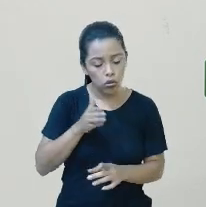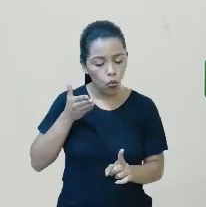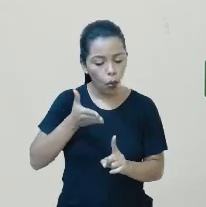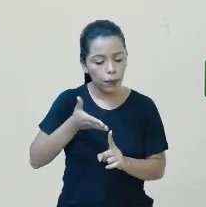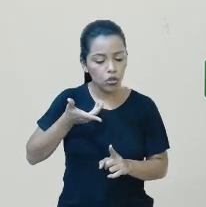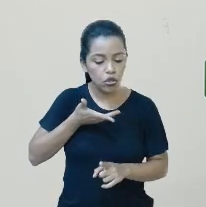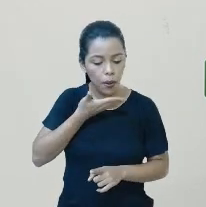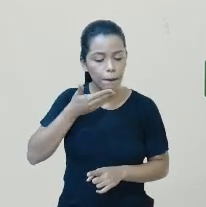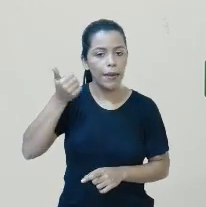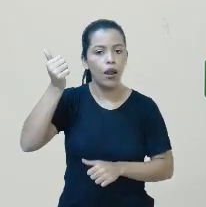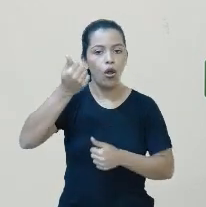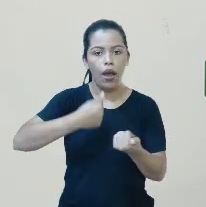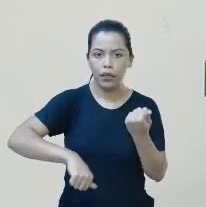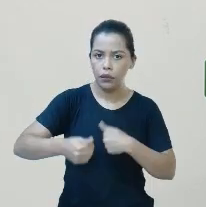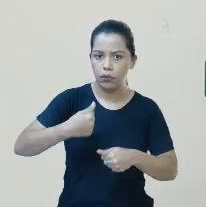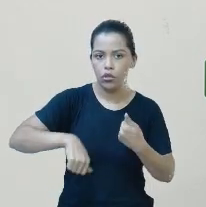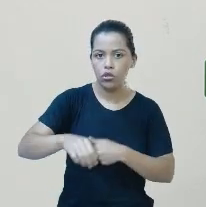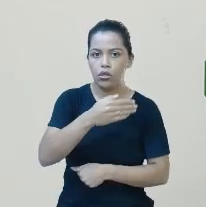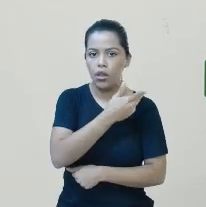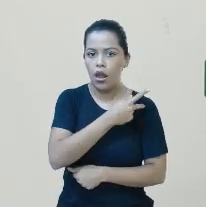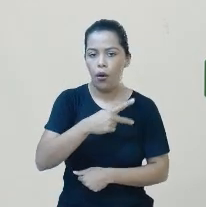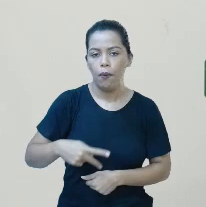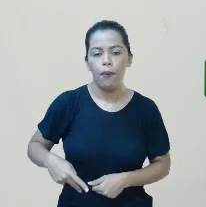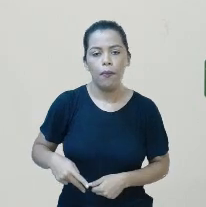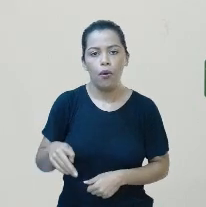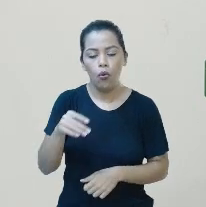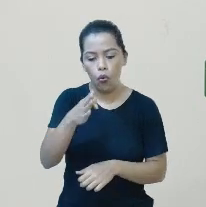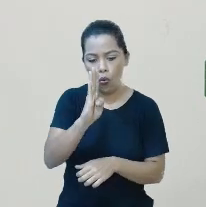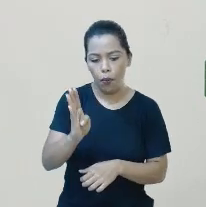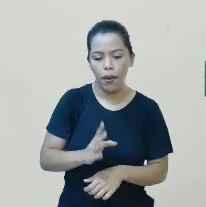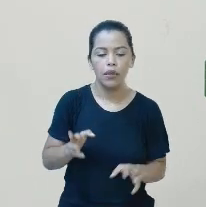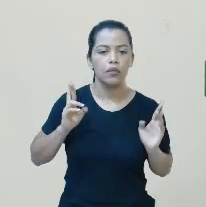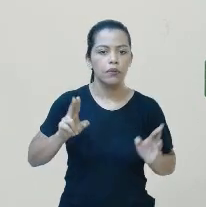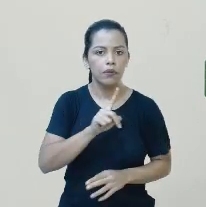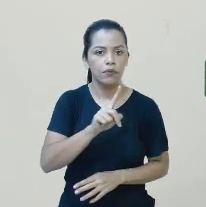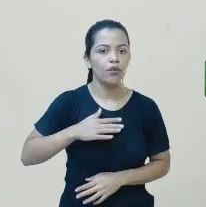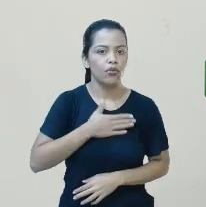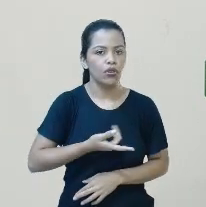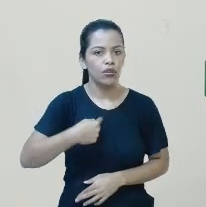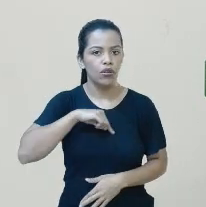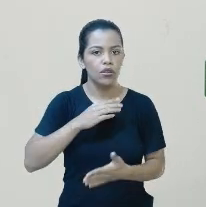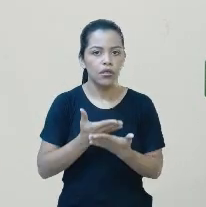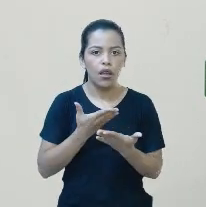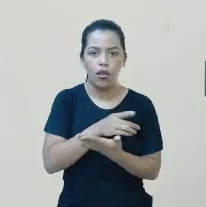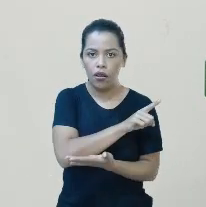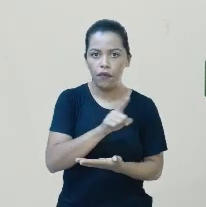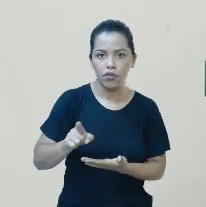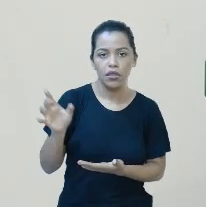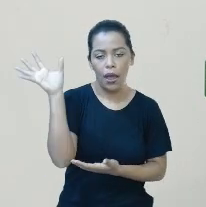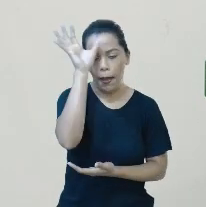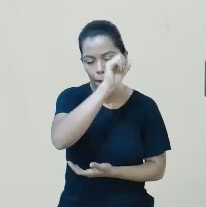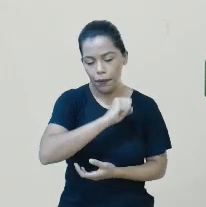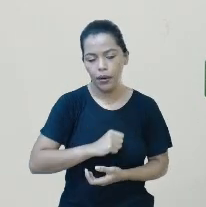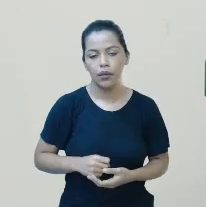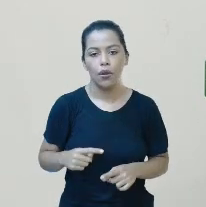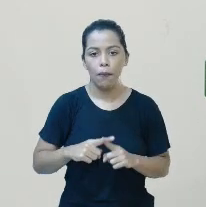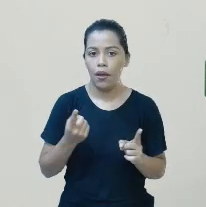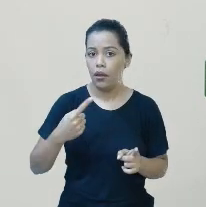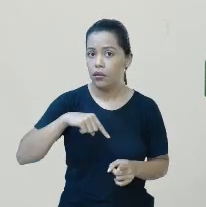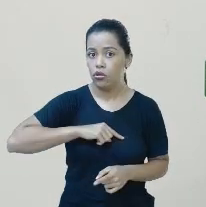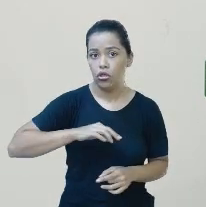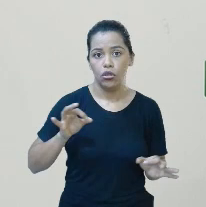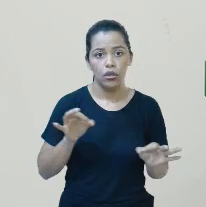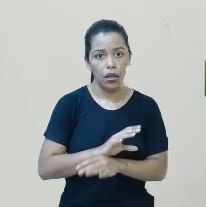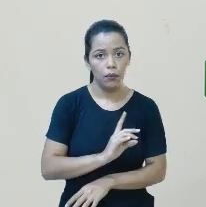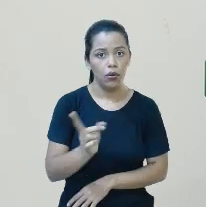melhor administração. Eu espero que vocês tenham gostado da nossa aula, que vocês tenham aprendido, mas nós não